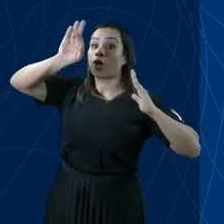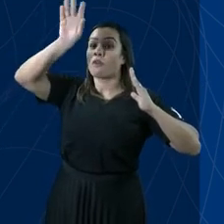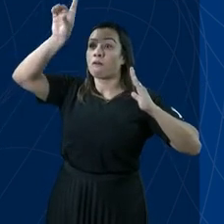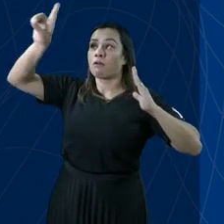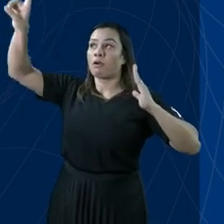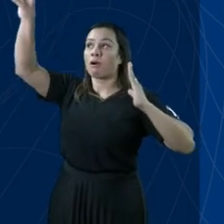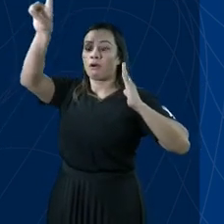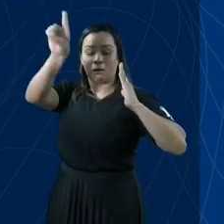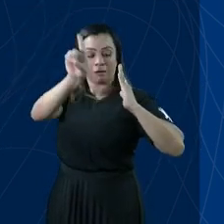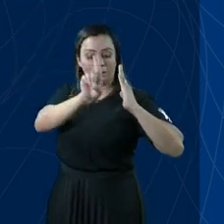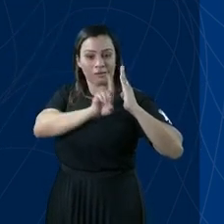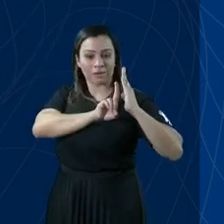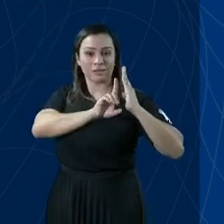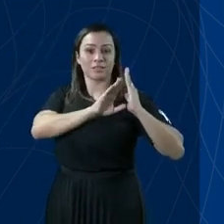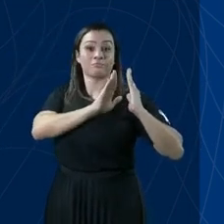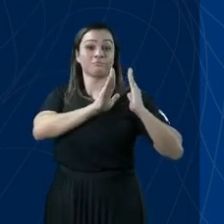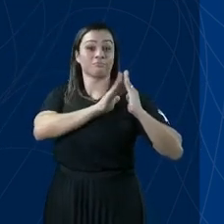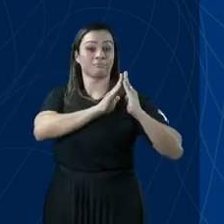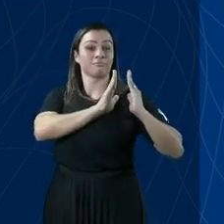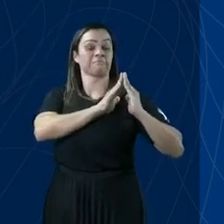da Glória.